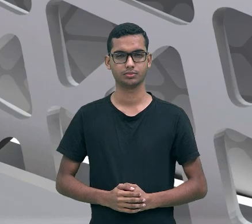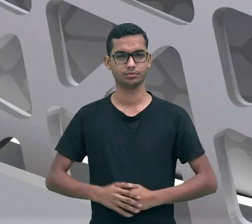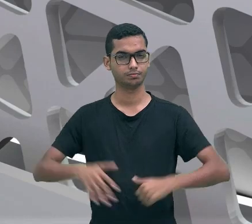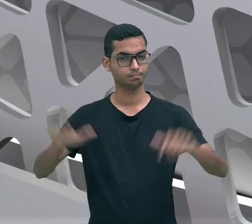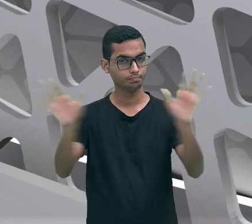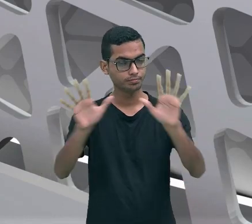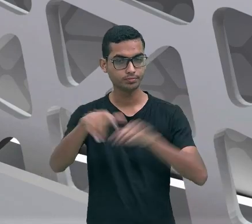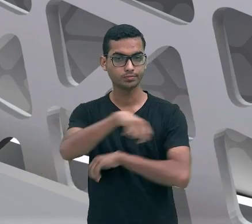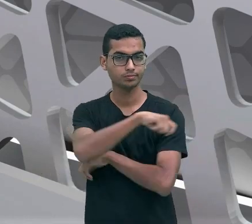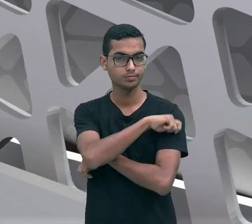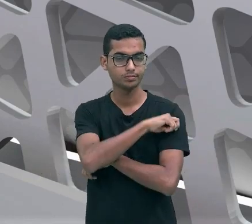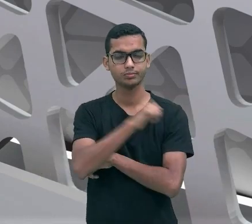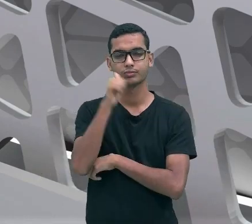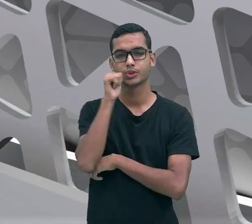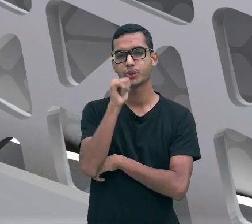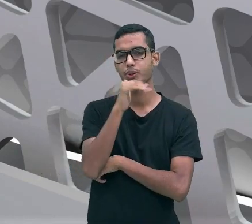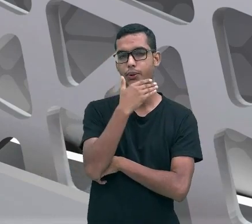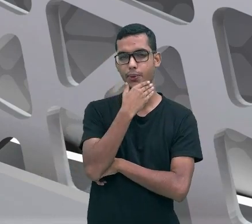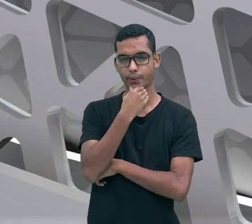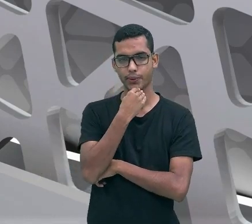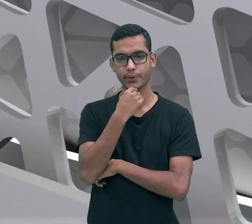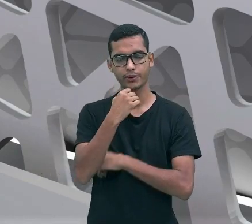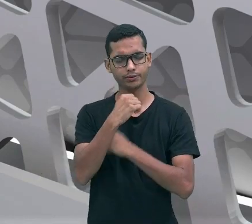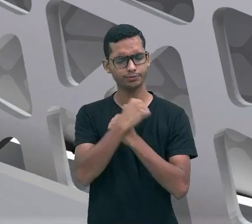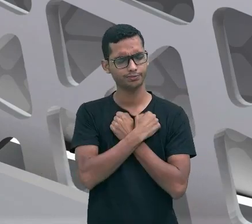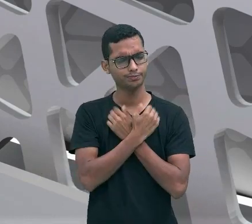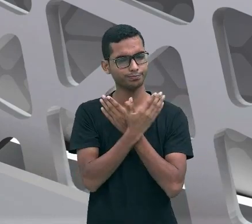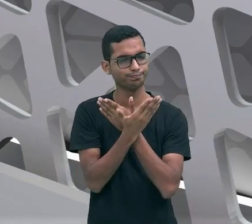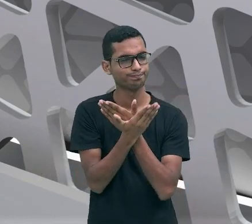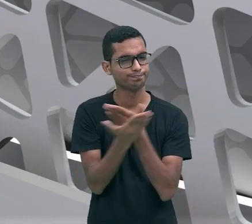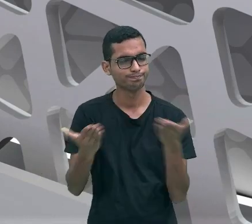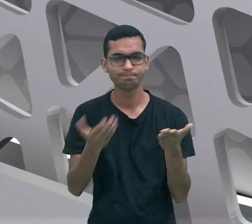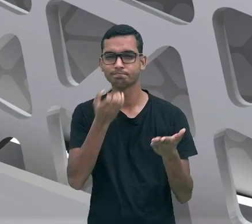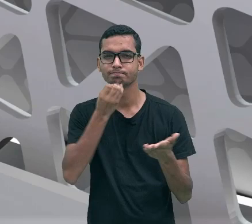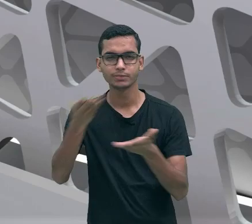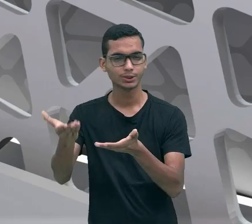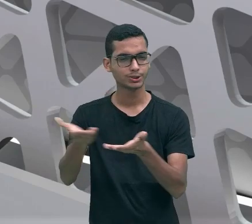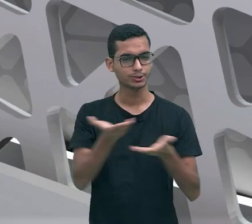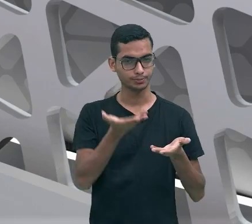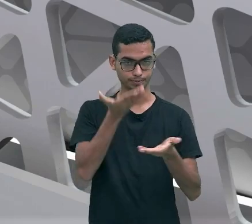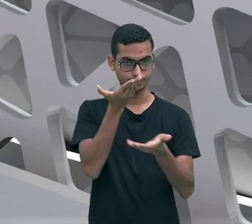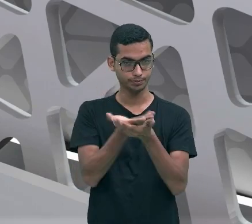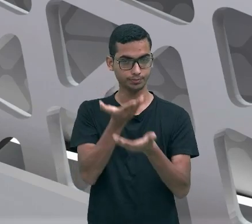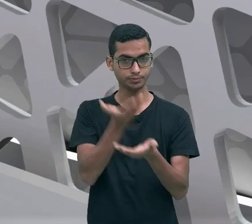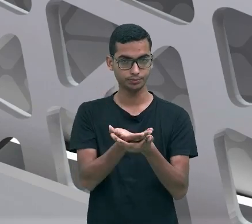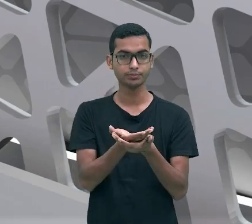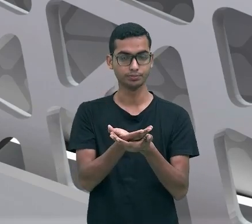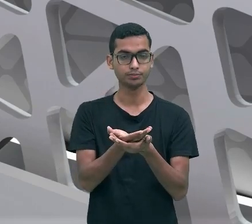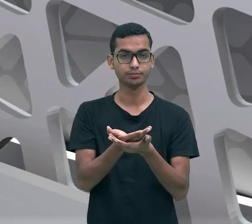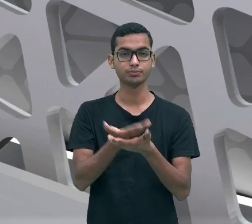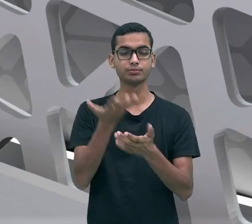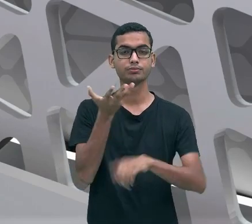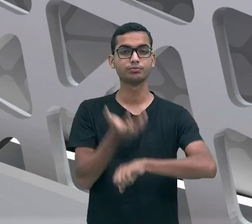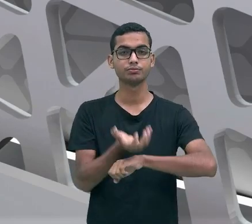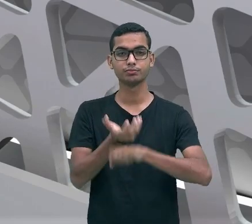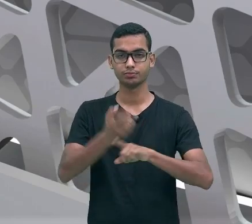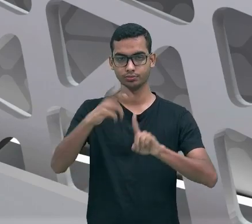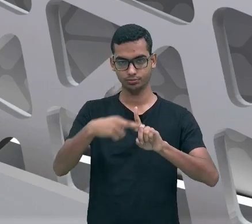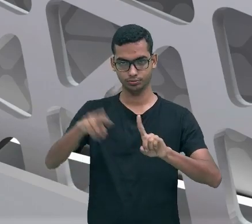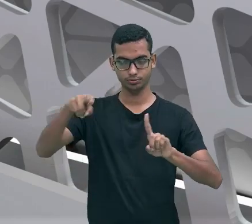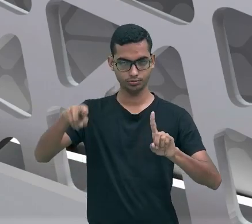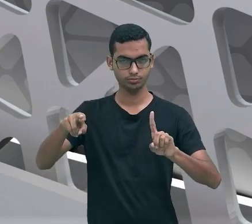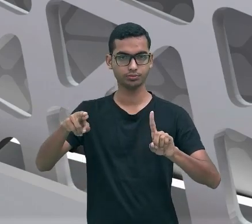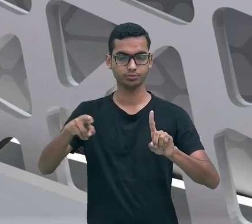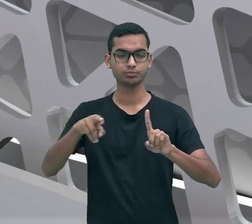Olá, meu caro aluno, minha cara aluna, um grande abraço a você, seja bem-vindo e bem-vinda à nossa aula de ensino religioso. Eu sou o professor